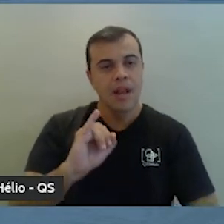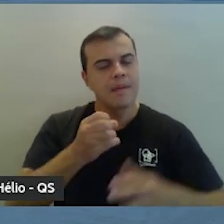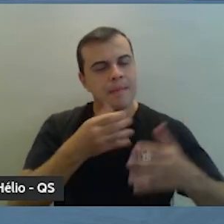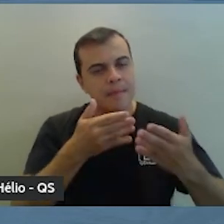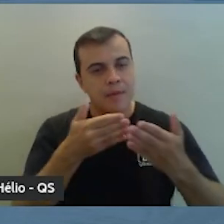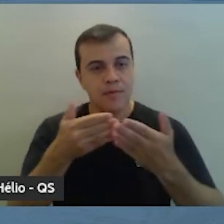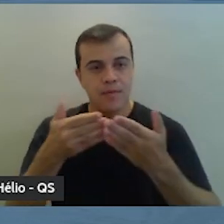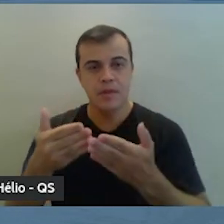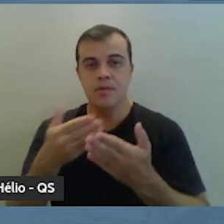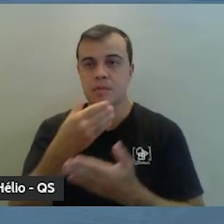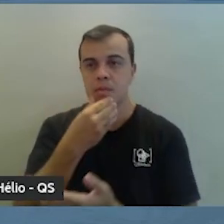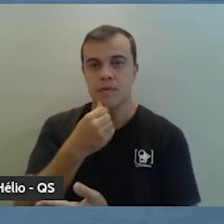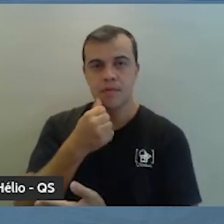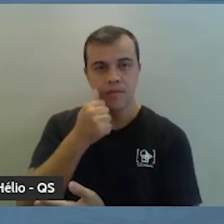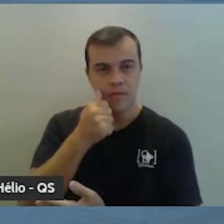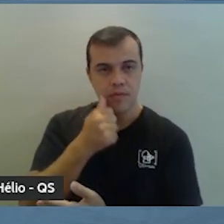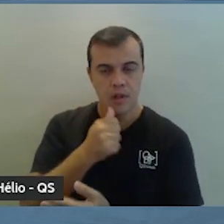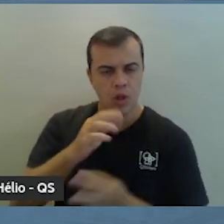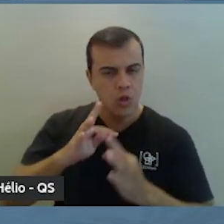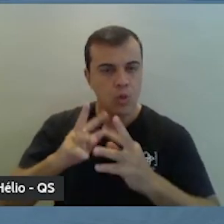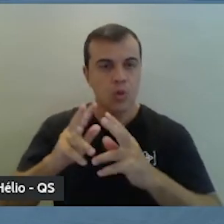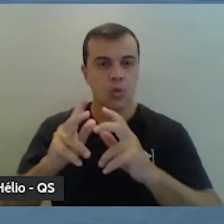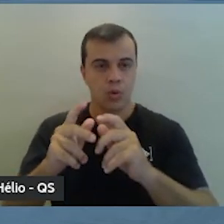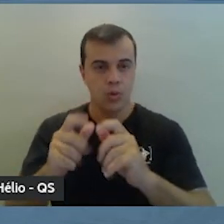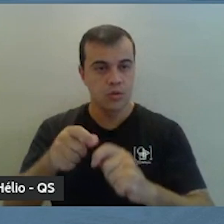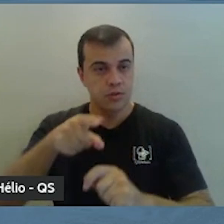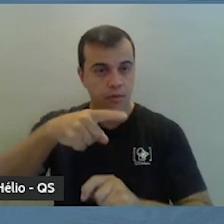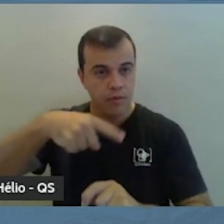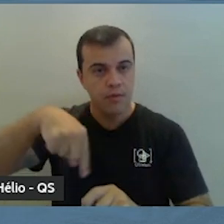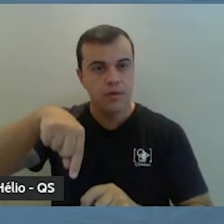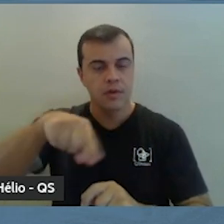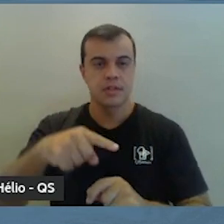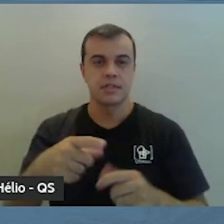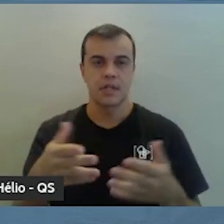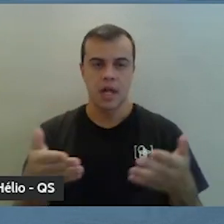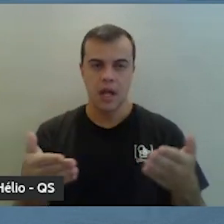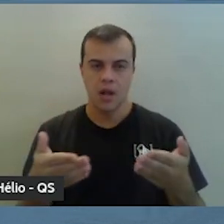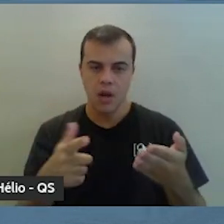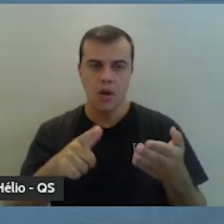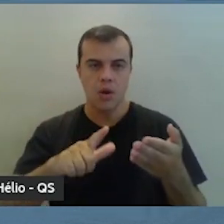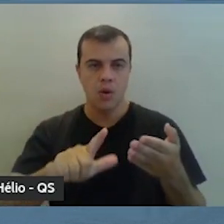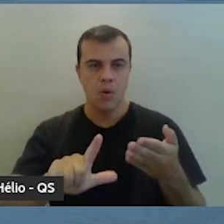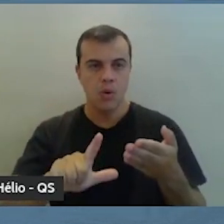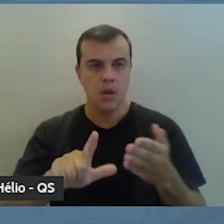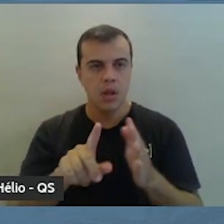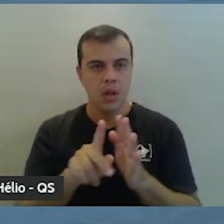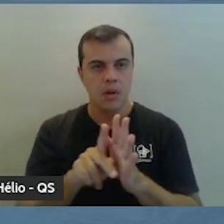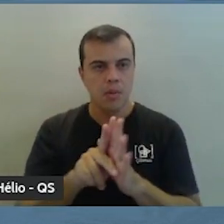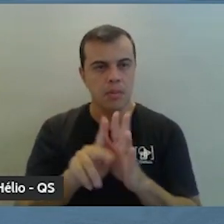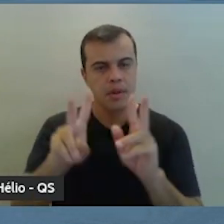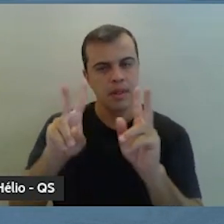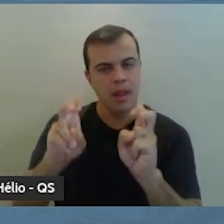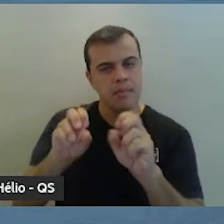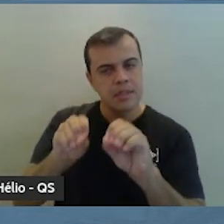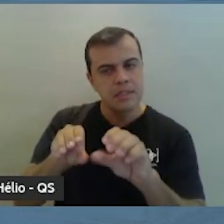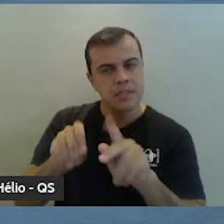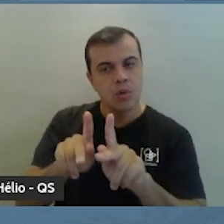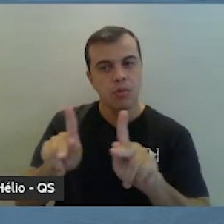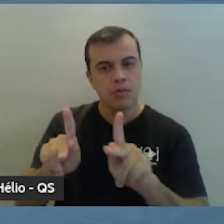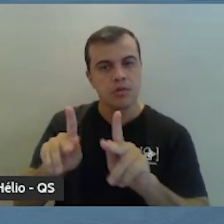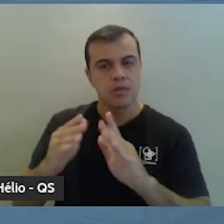bem-vindos, bem-vindas e bem-vindes, todos vocês, a mais uma formação de professores da Casa Fiat de